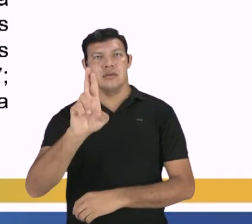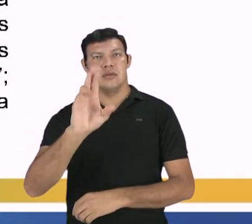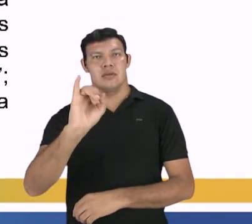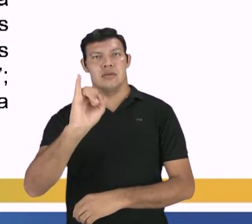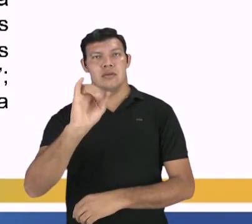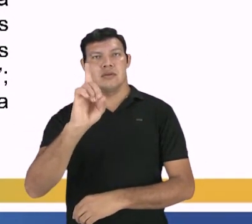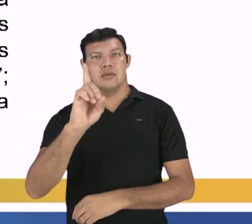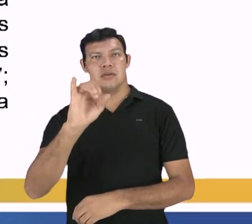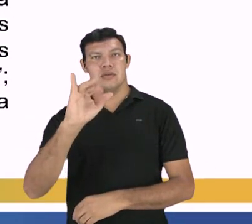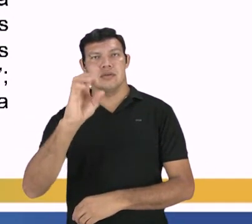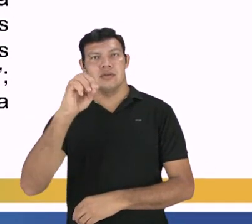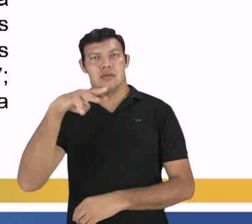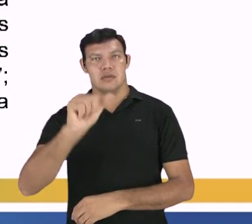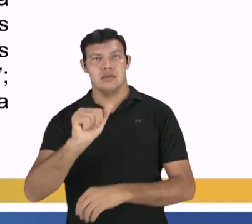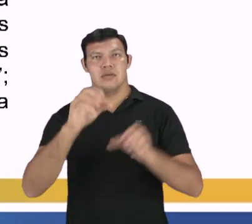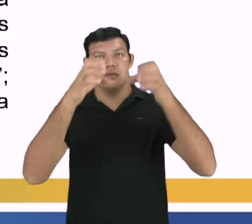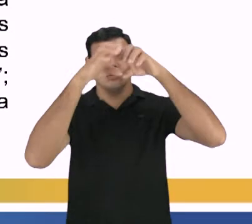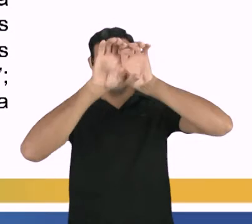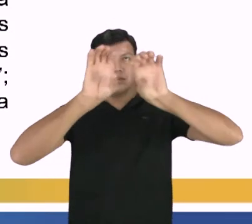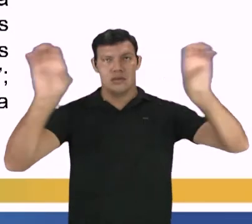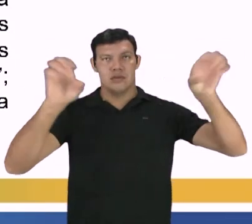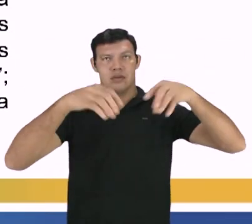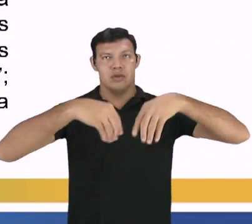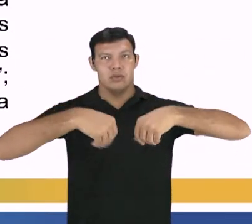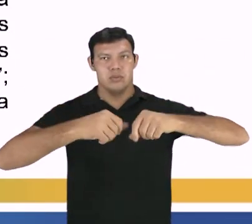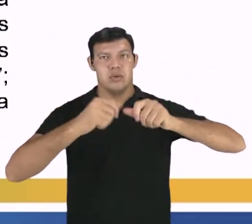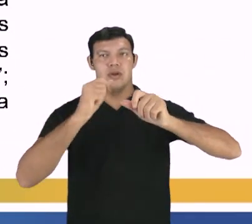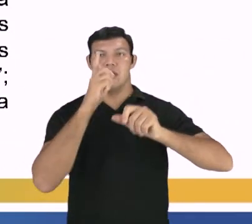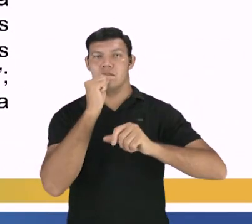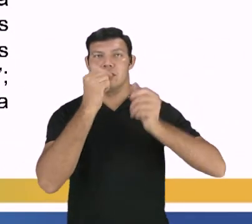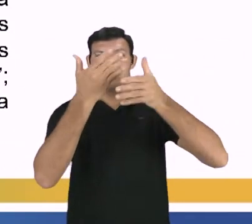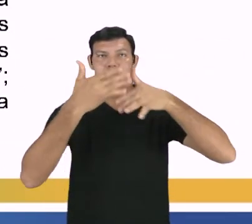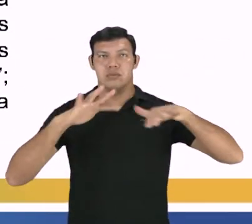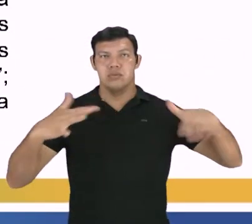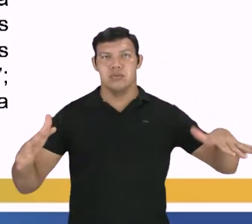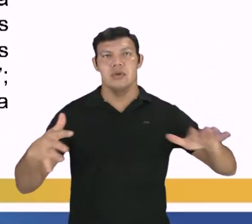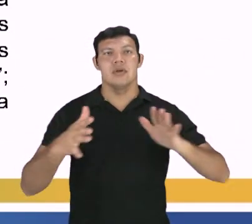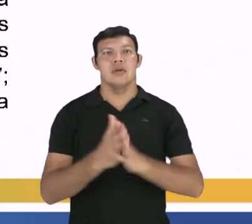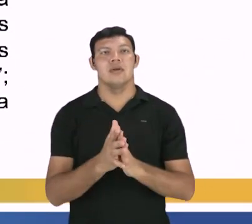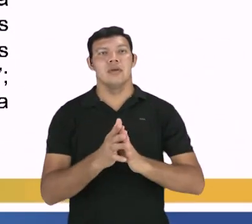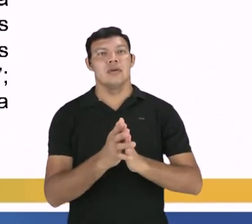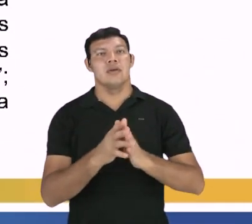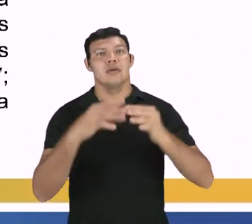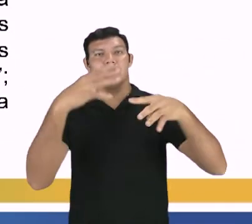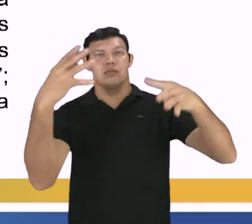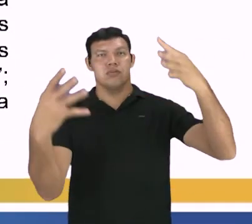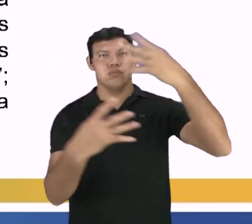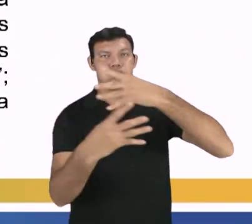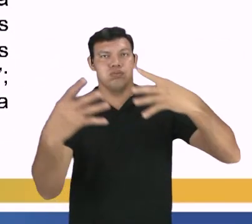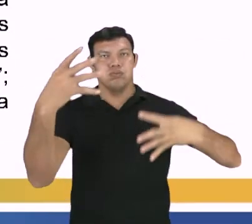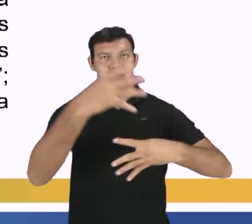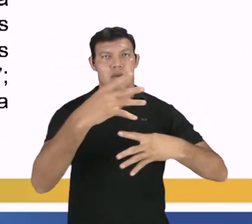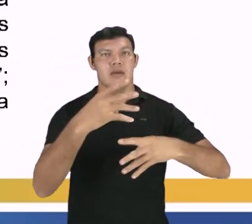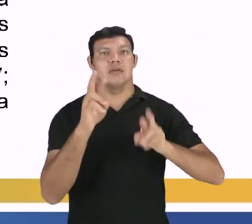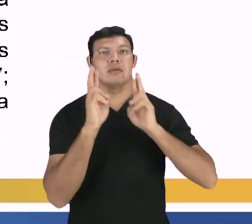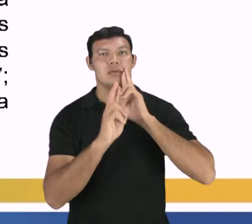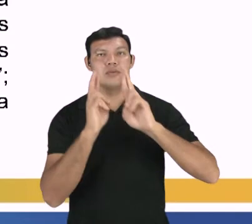Meridionais, né, Céu, Terra e Mar, Versos e Rimas e o Culto da Forma na Poesia Brasileira.